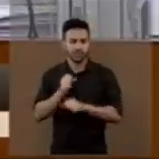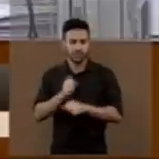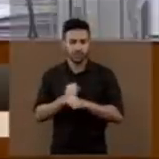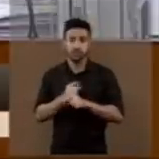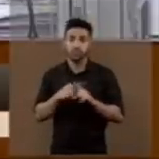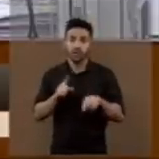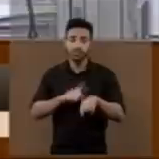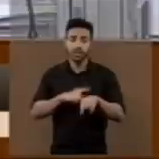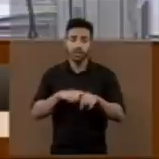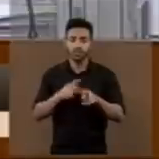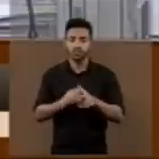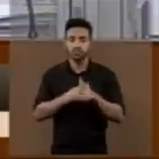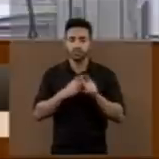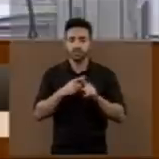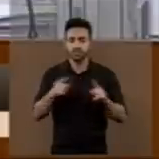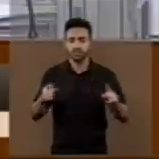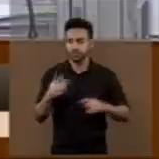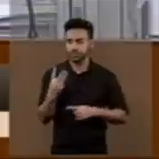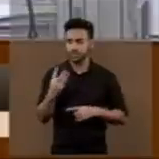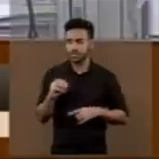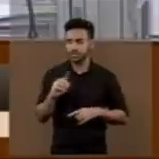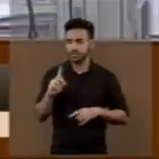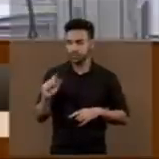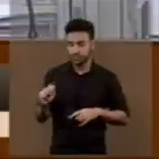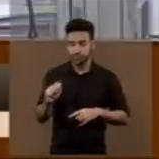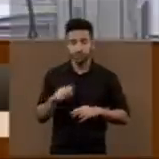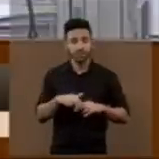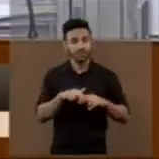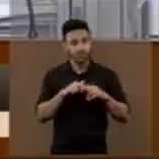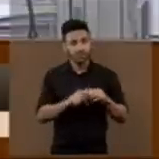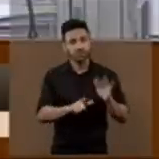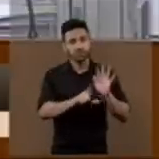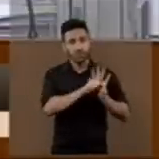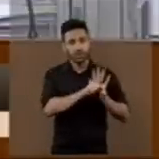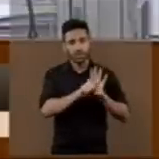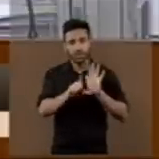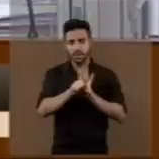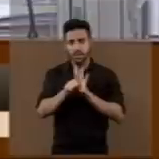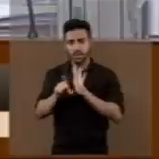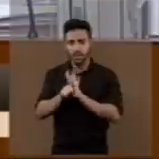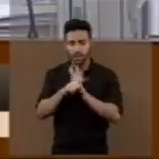Então, a superveniência das leis,